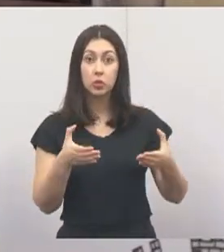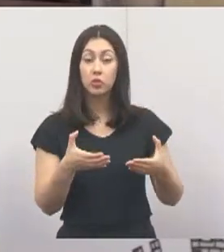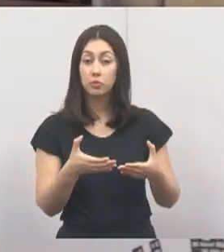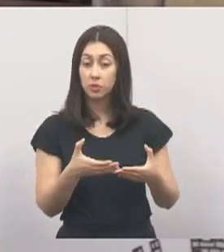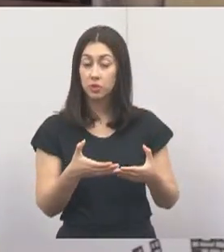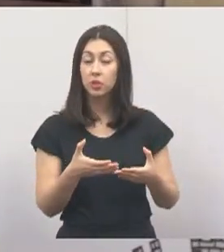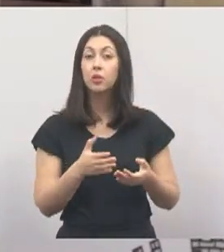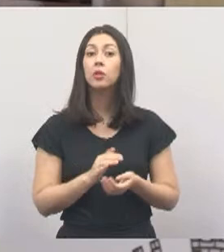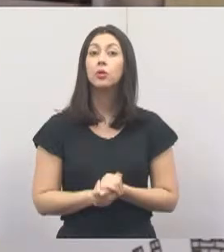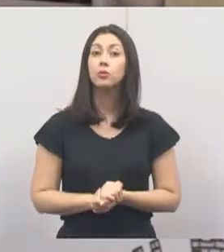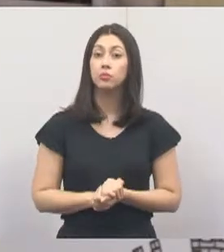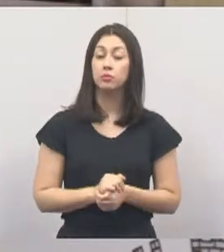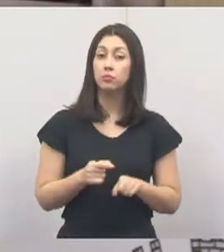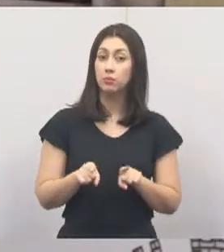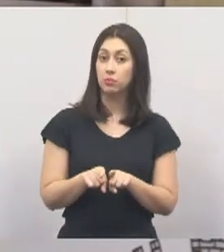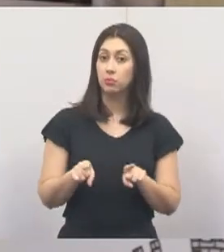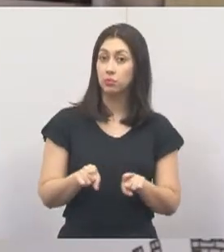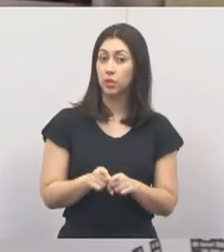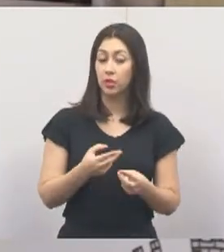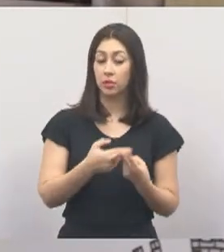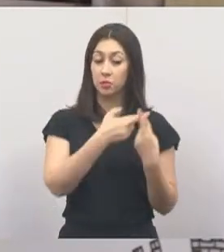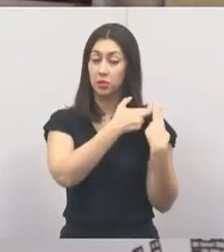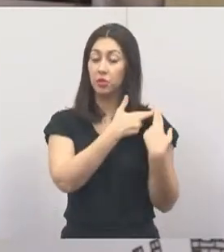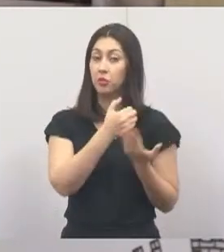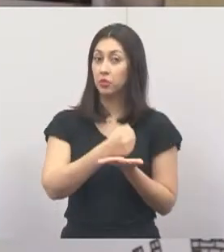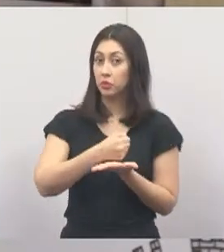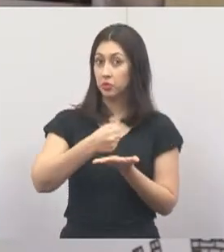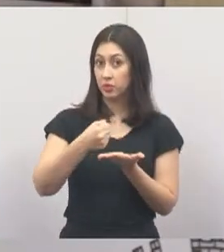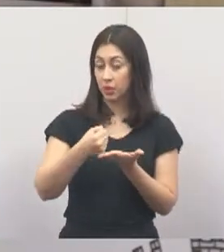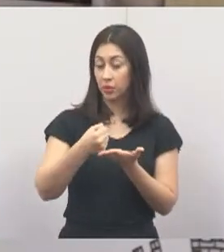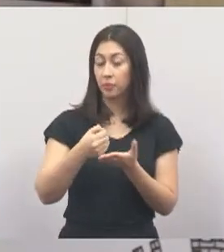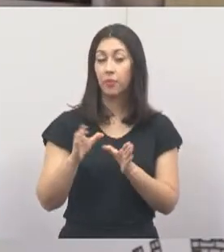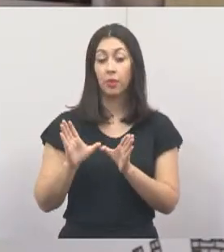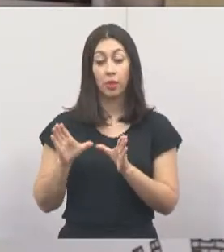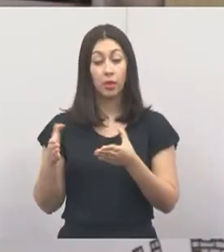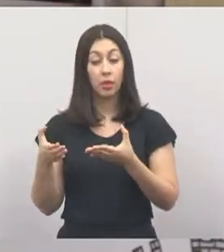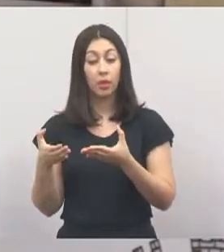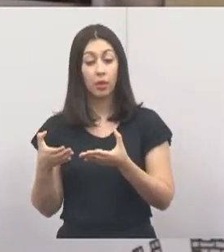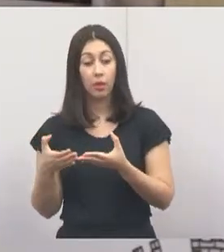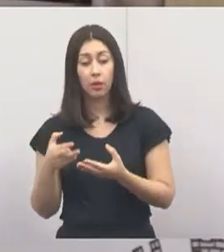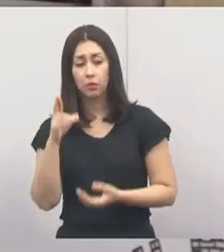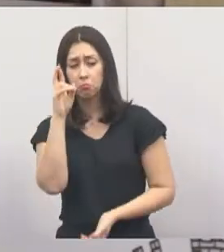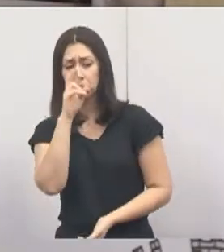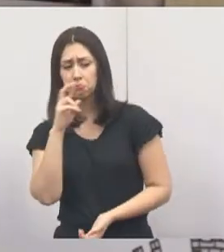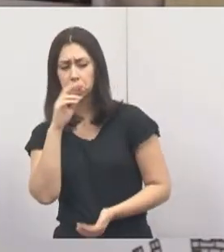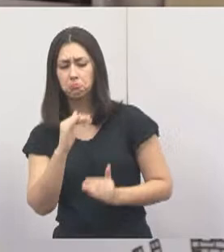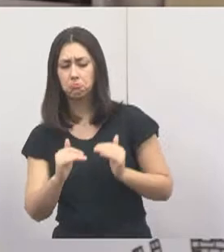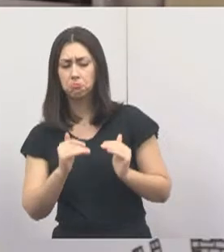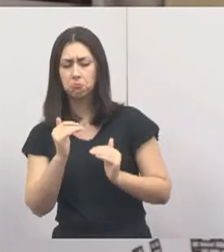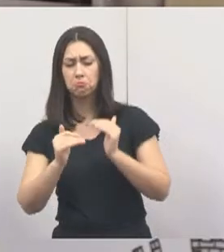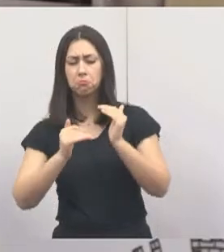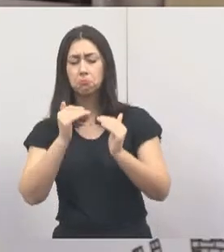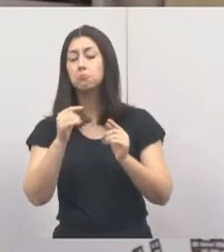permanentes, de agente de contratação, da comissão de avaliação de desempenho